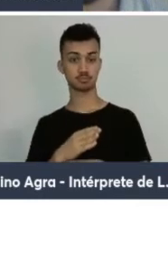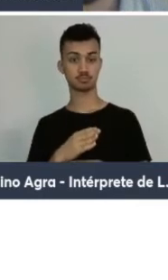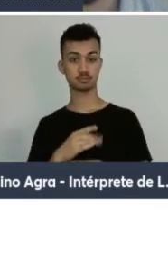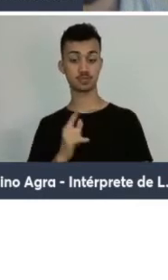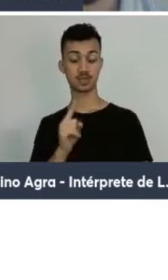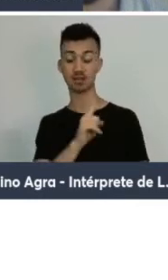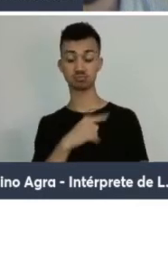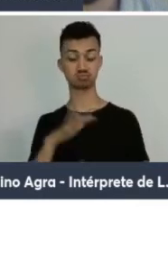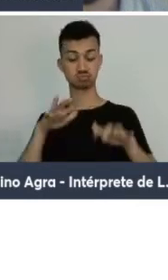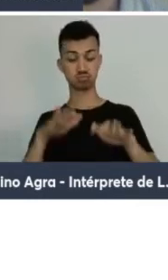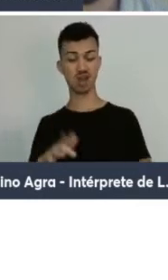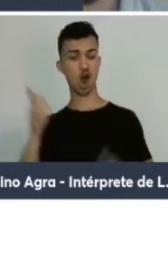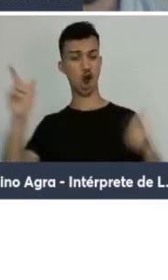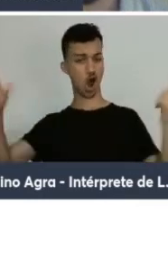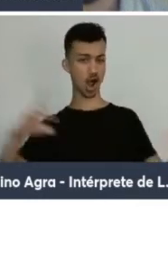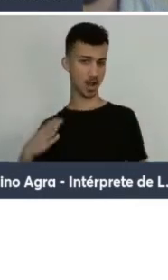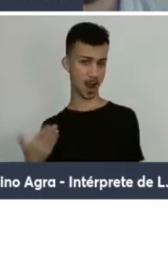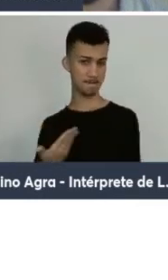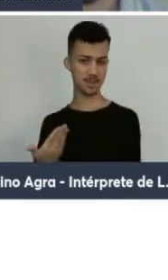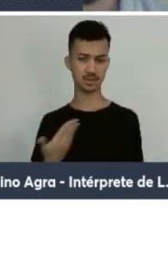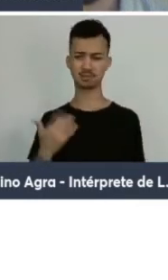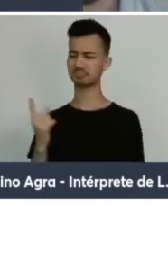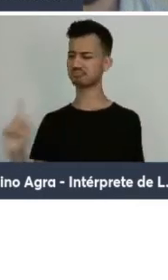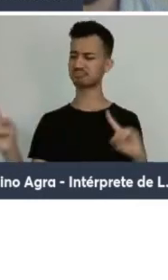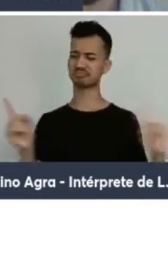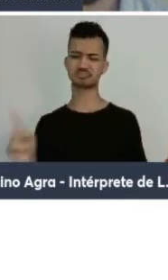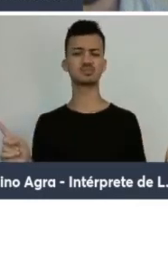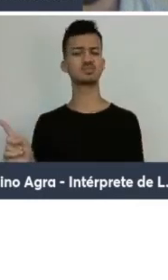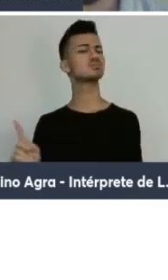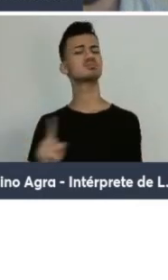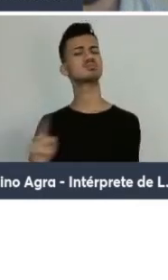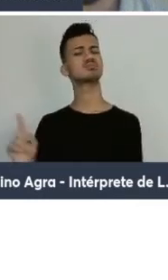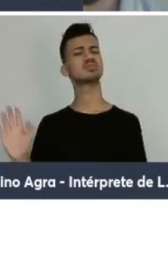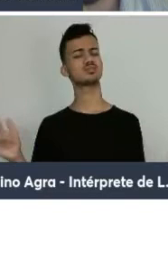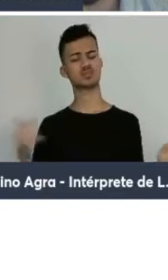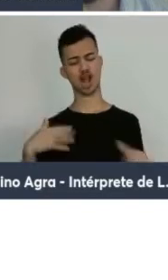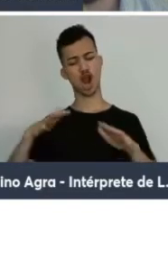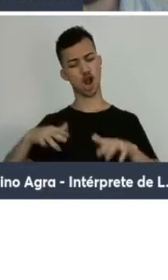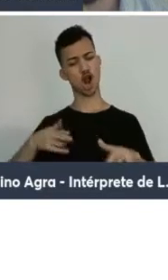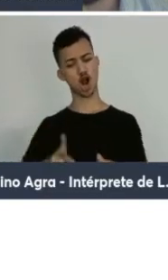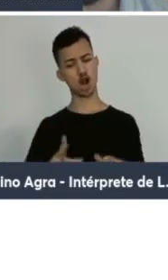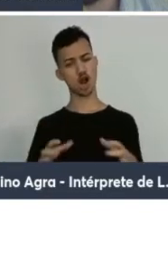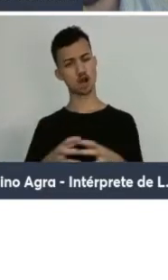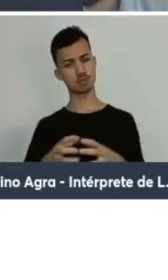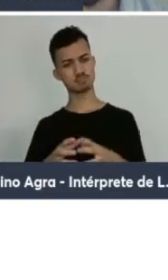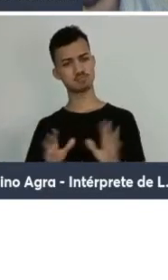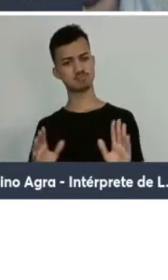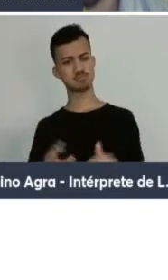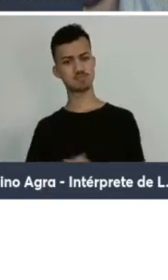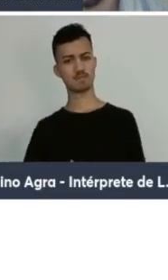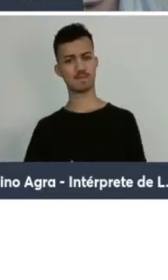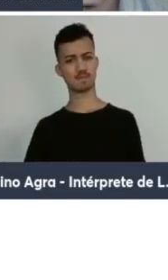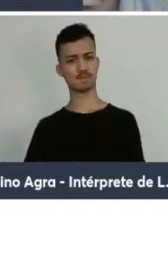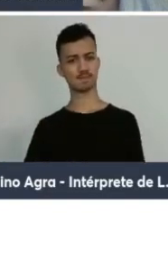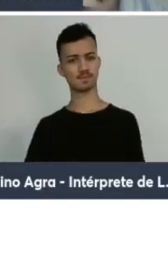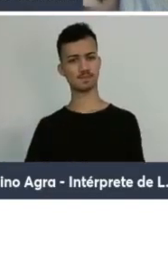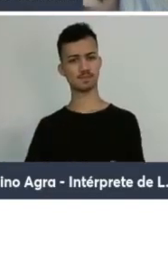ficar, porque por algum motivo eu achei importante ficar lá com os meninos. Eu não estava